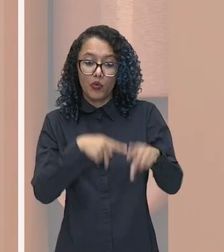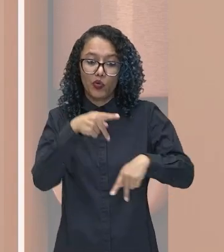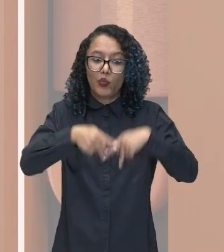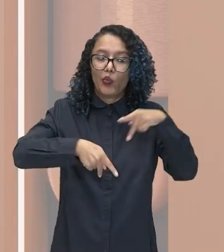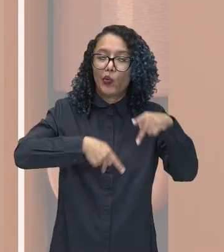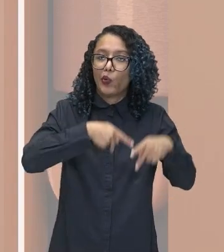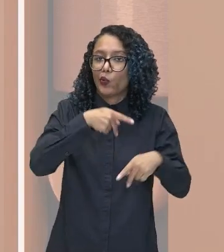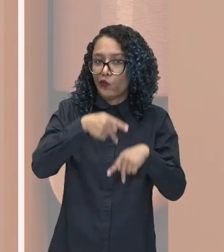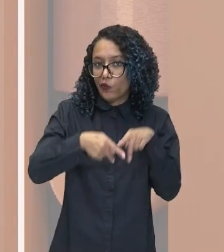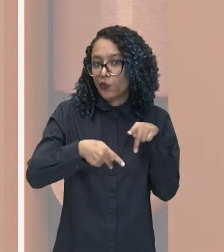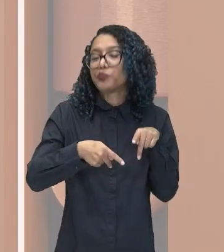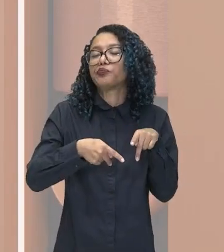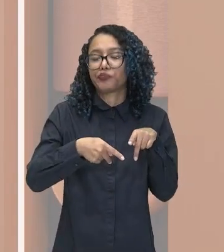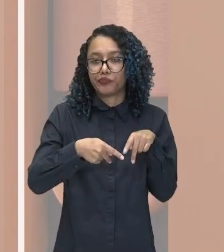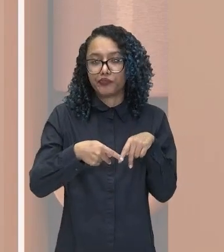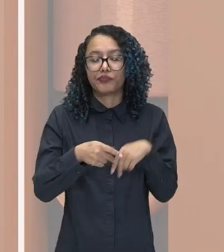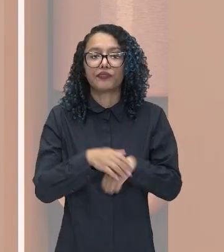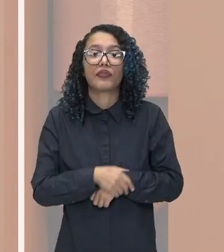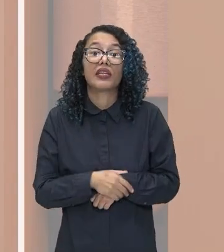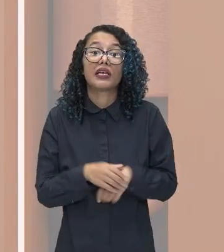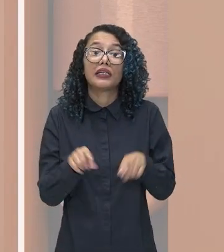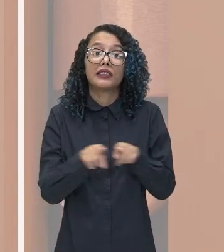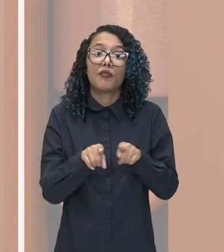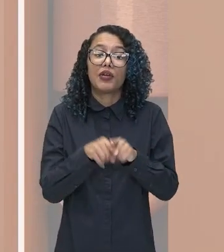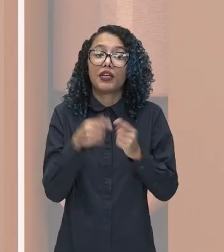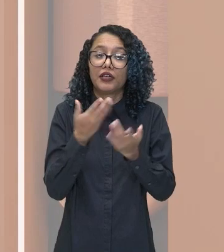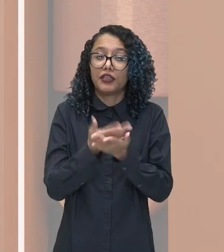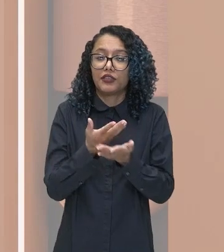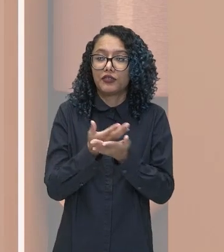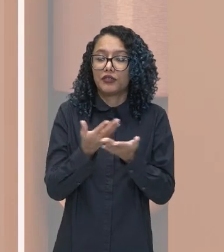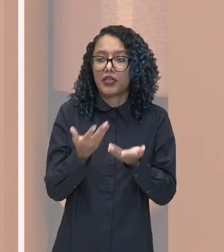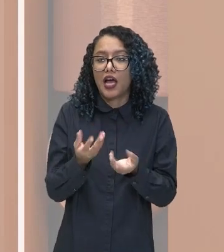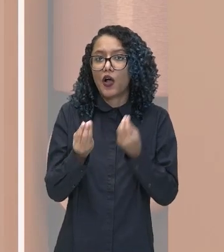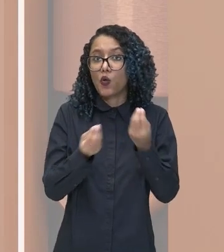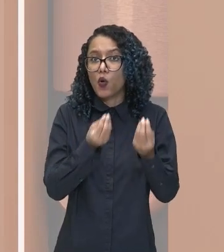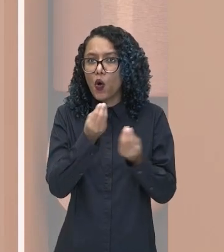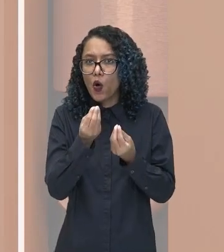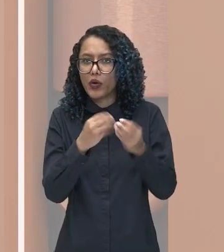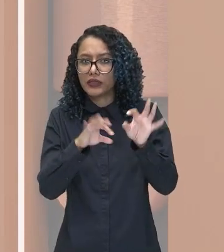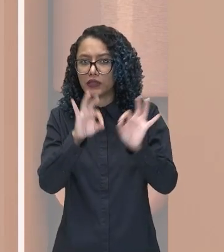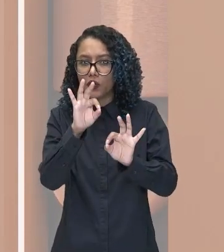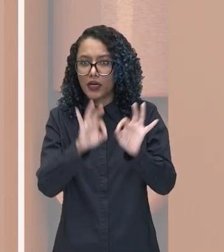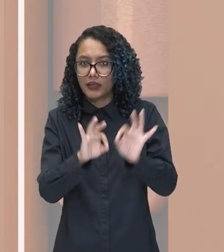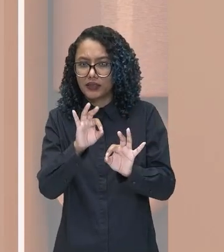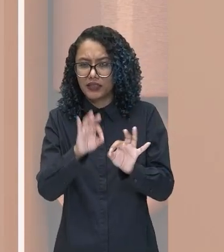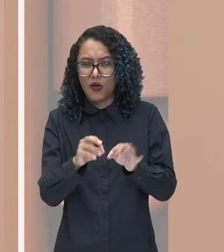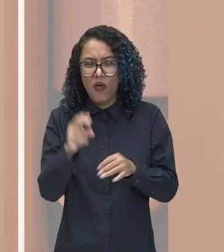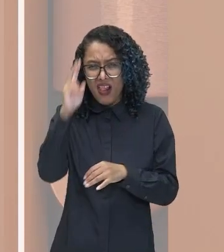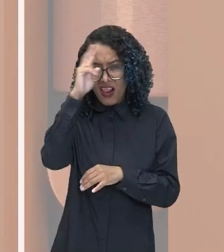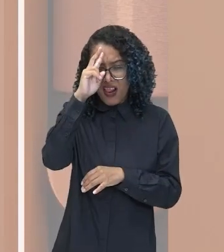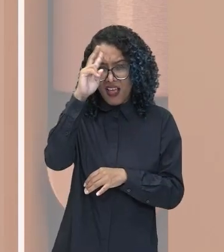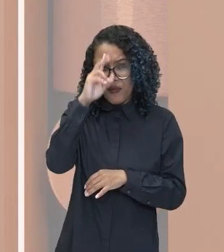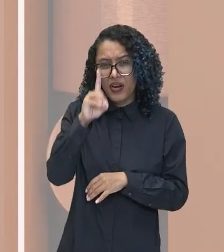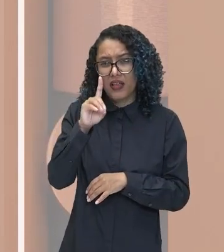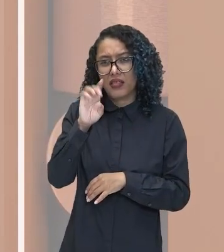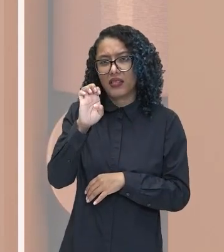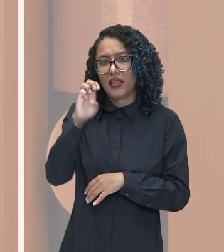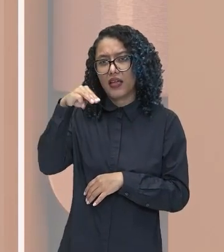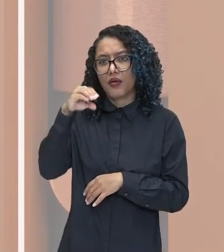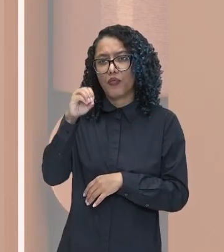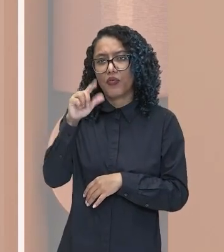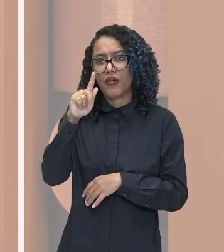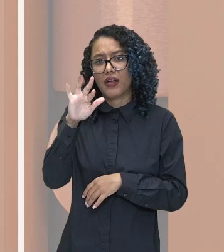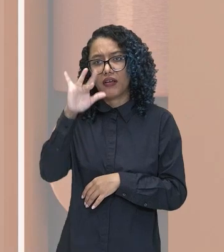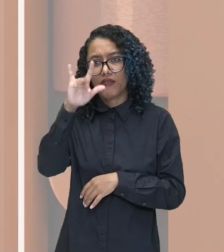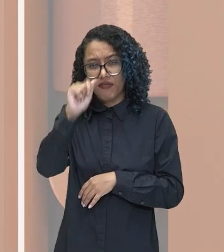Então, a partir disso, a gente vai também estudar sobre essa estrutura demográfica. Lembra de demografia? Já pensa em pessoas aí,